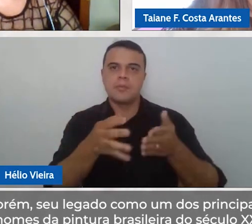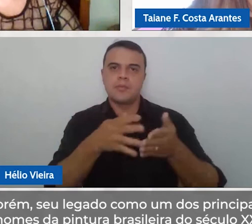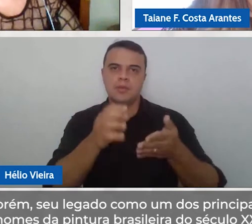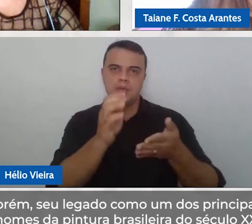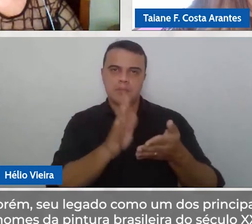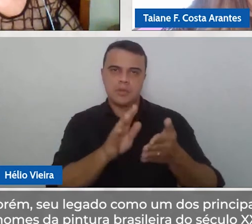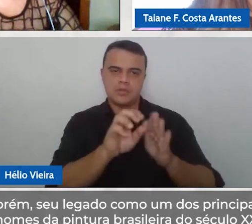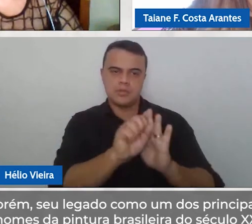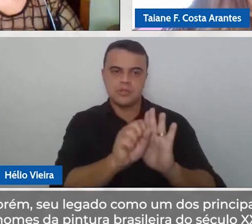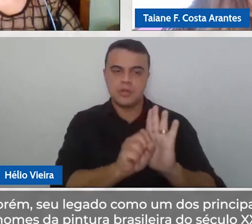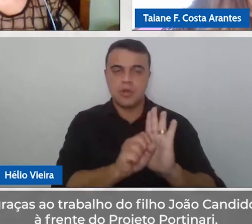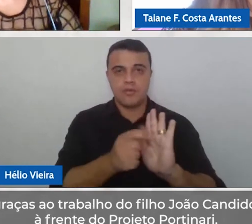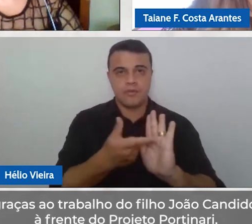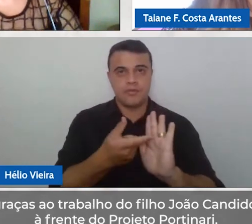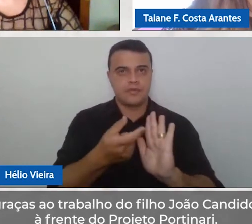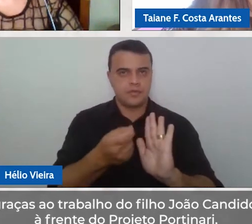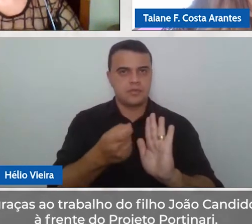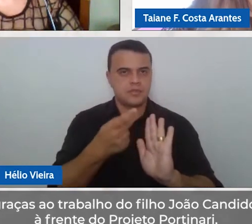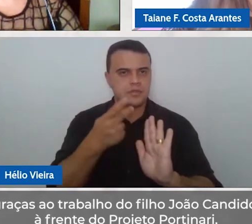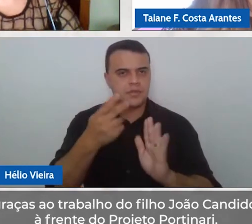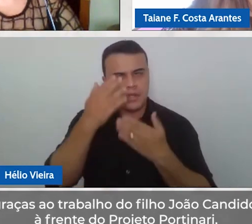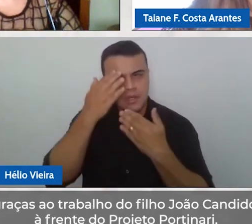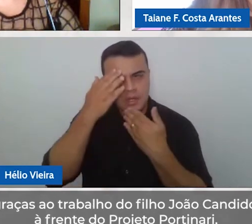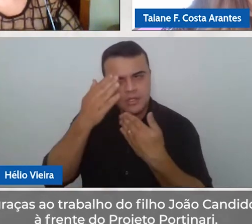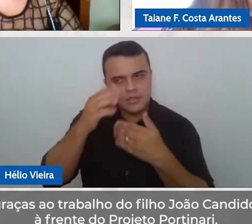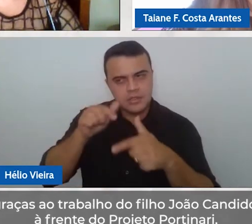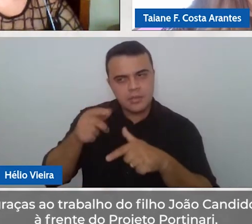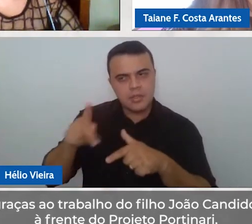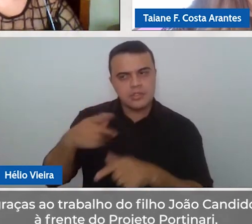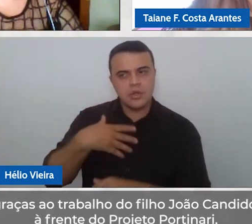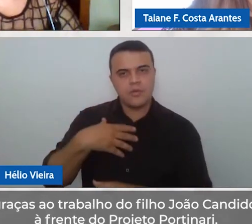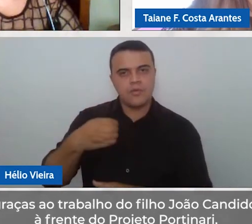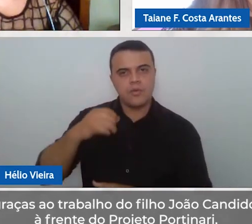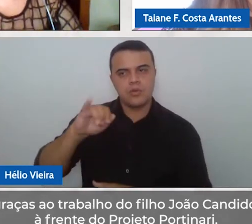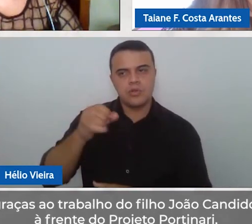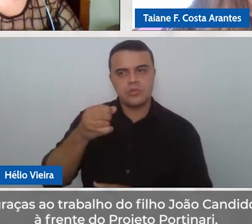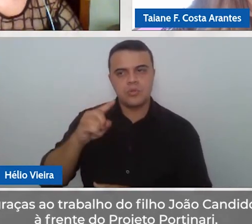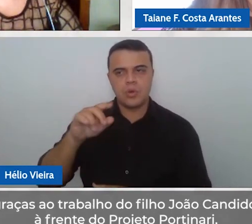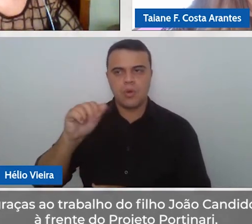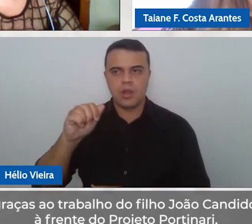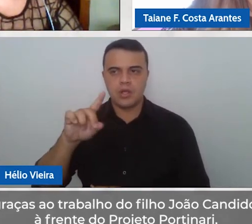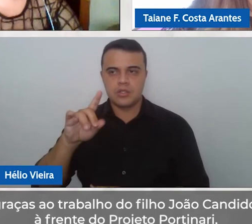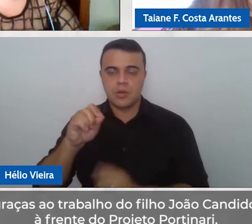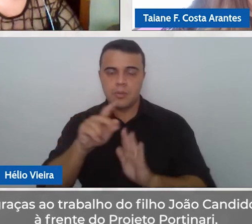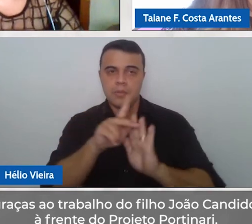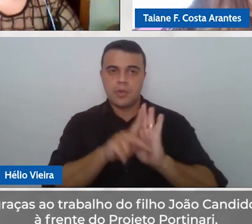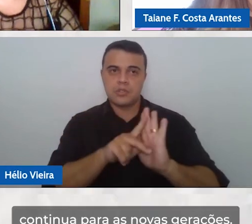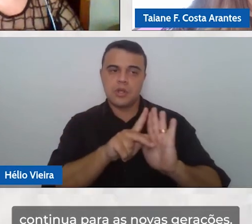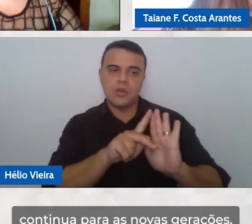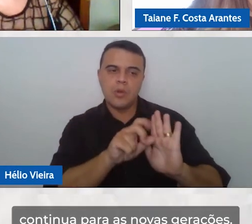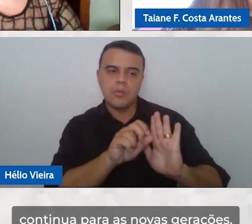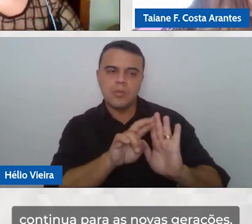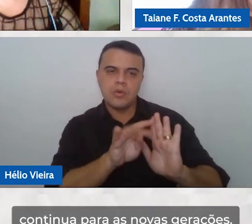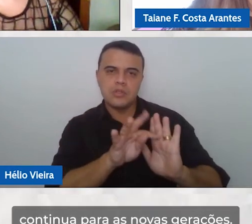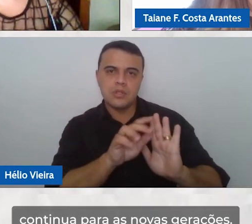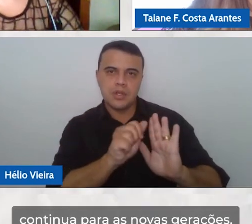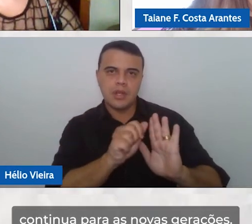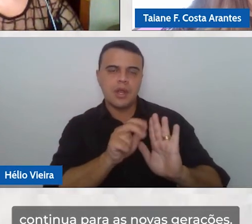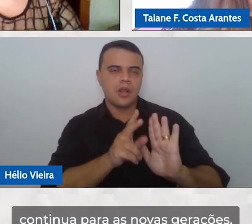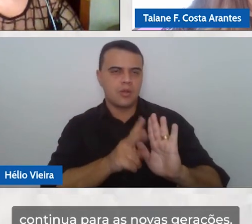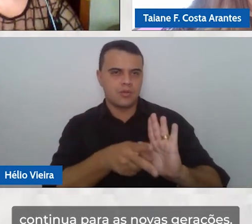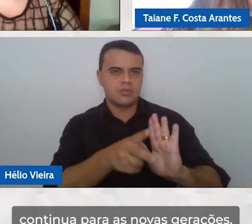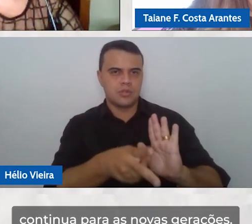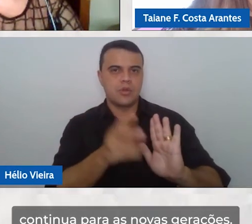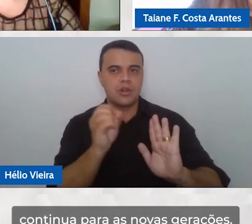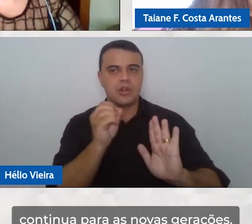brasileira do século XX, graças ao trabalho do filho João Cândido, à frente do projeto Portinari, continua para as